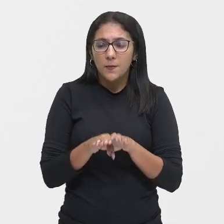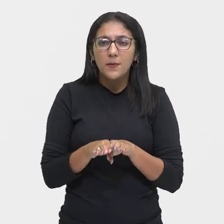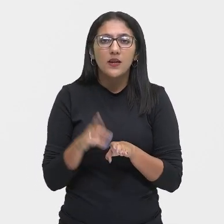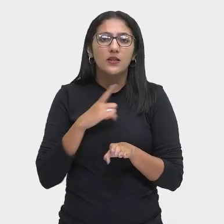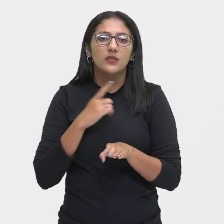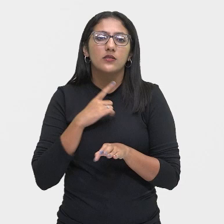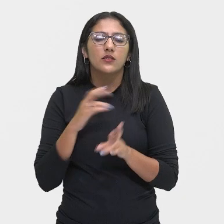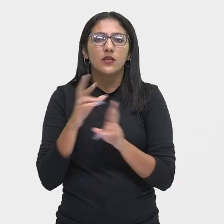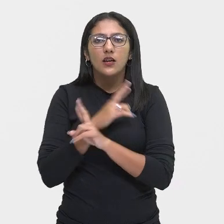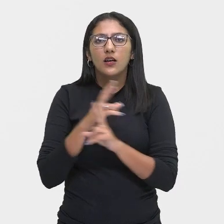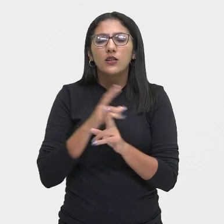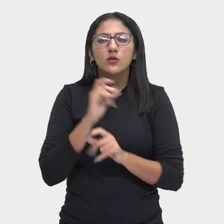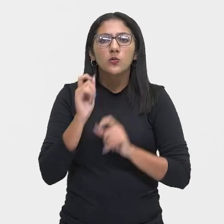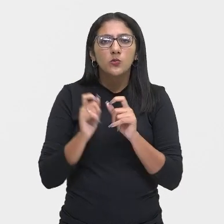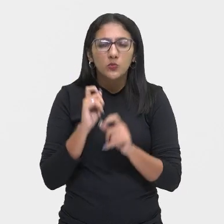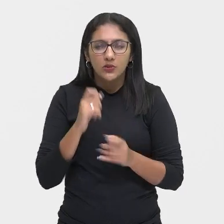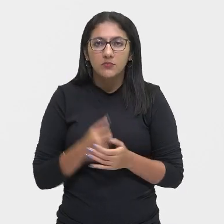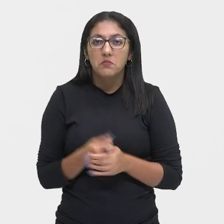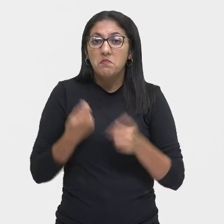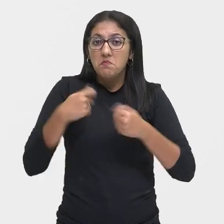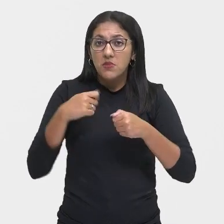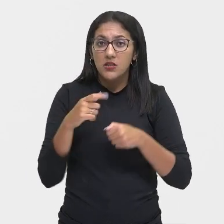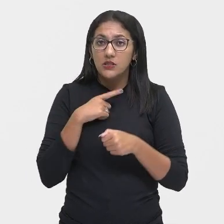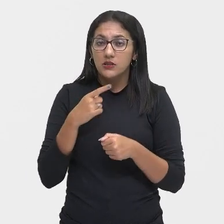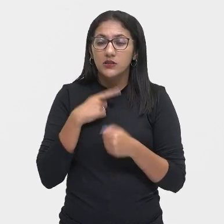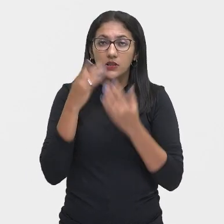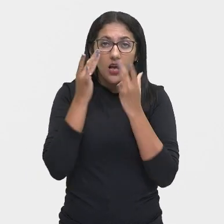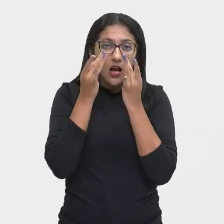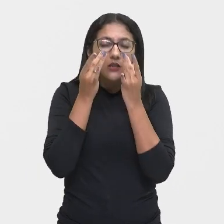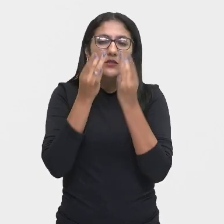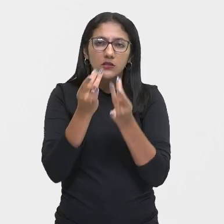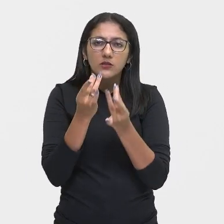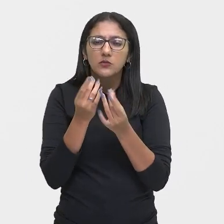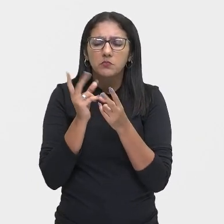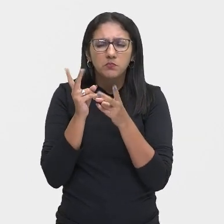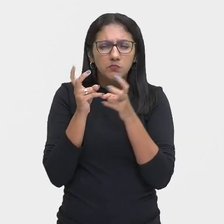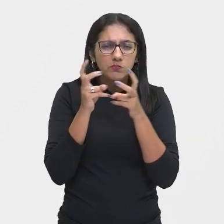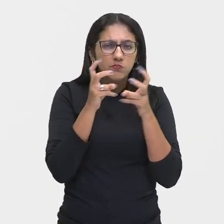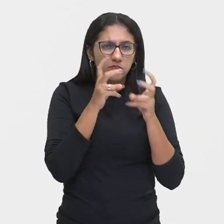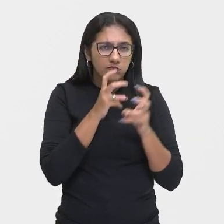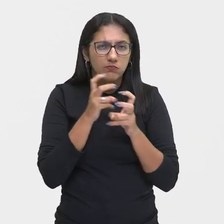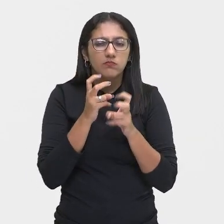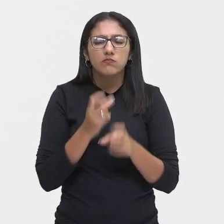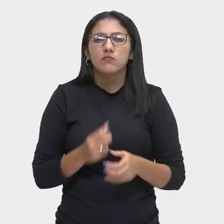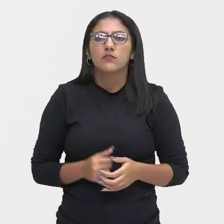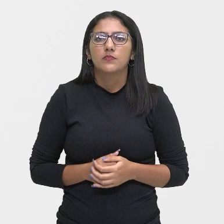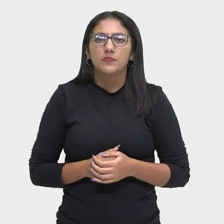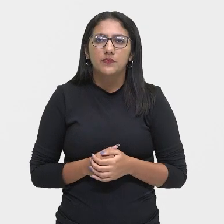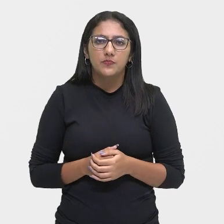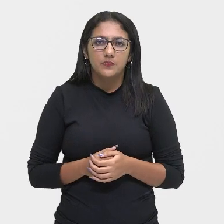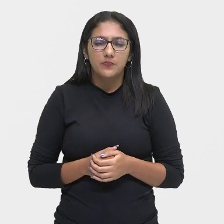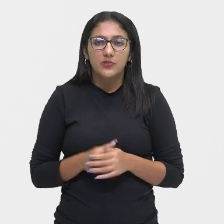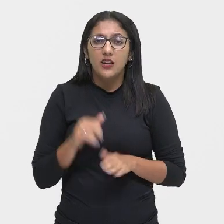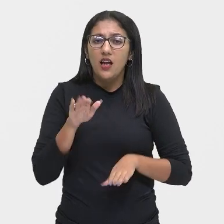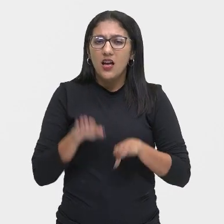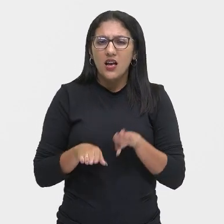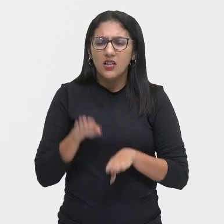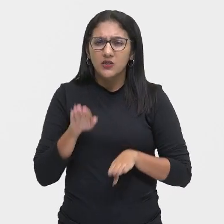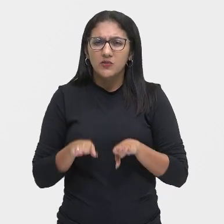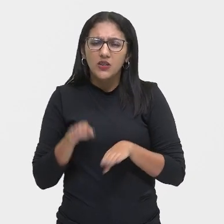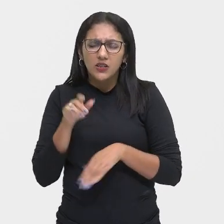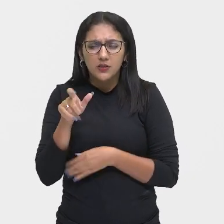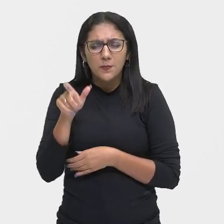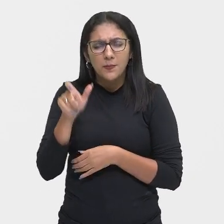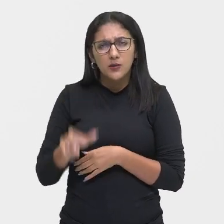configura em crime e é preciso estar atento aos sinais. Muitas vezes, o assediador